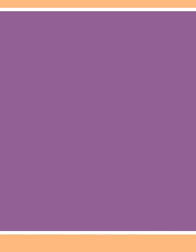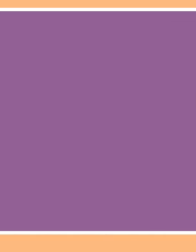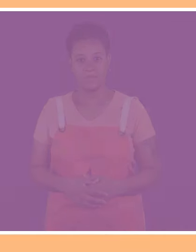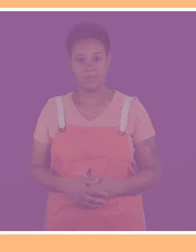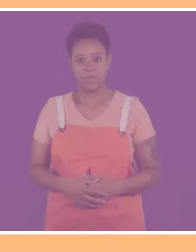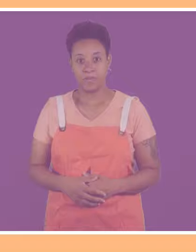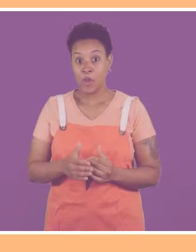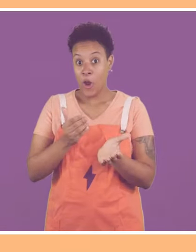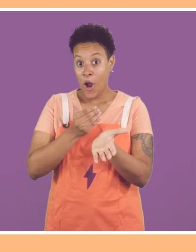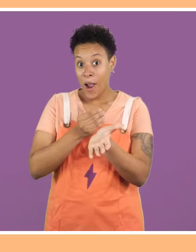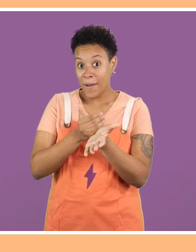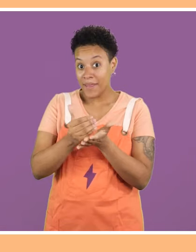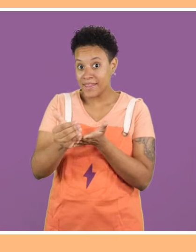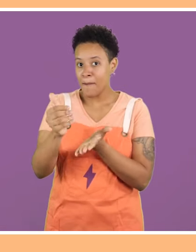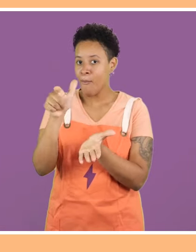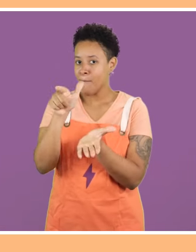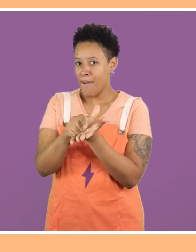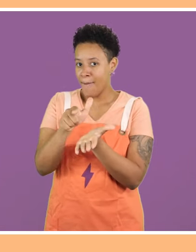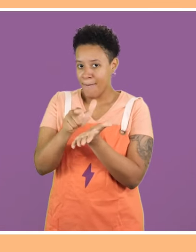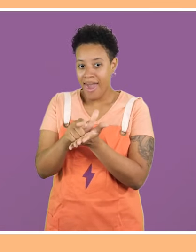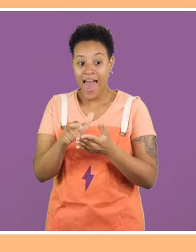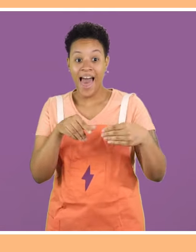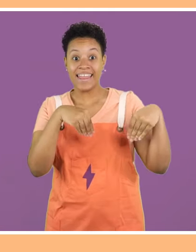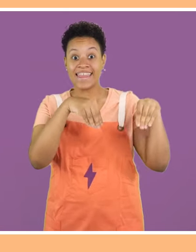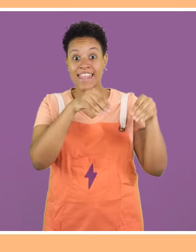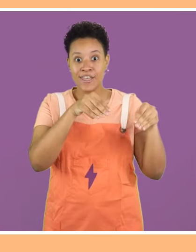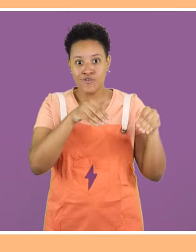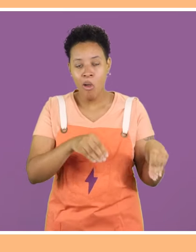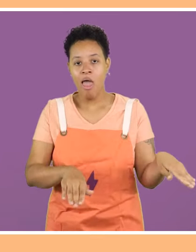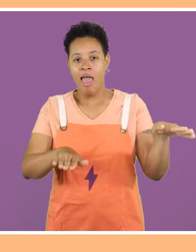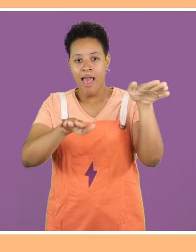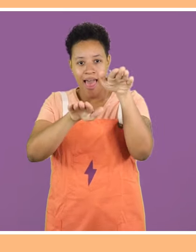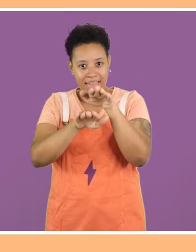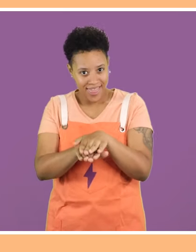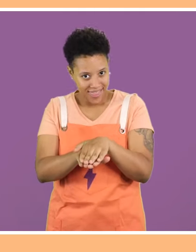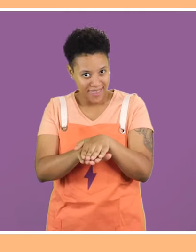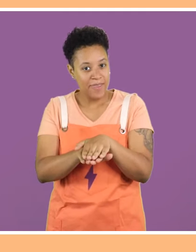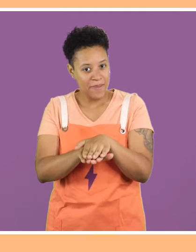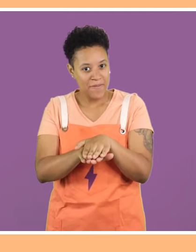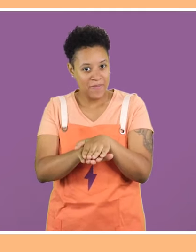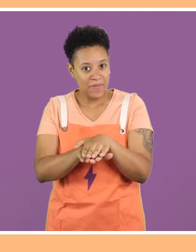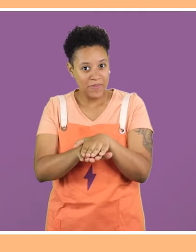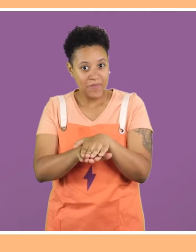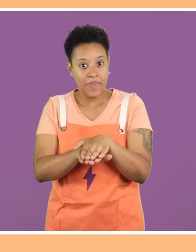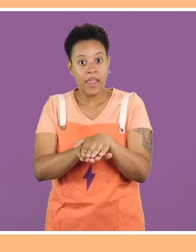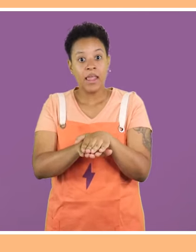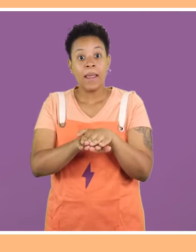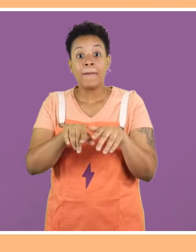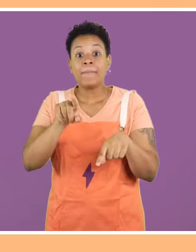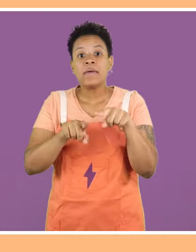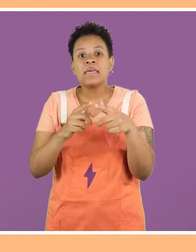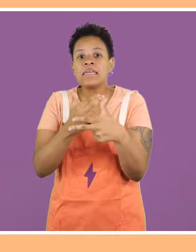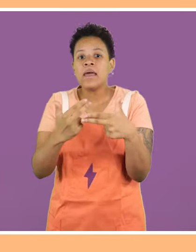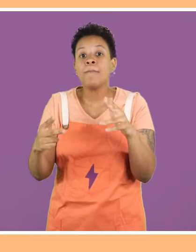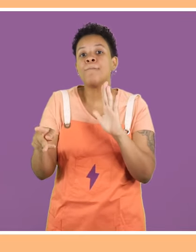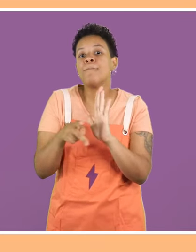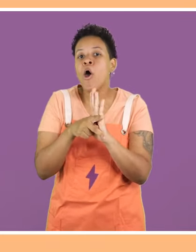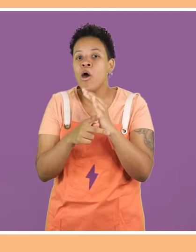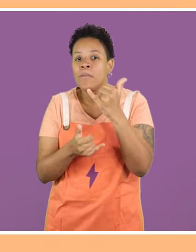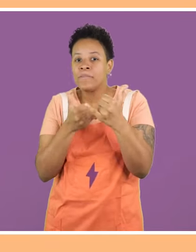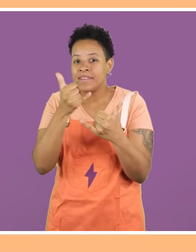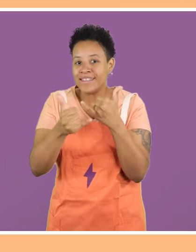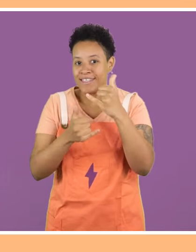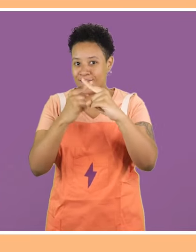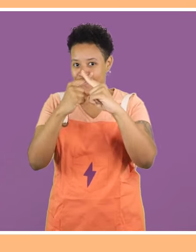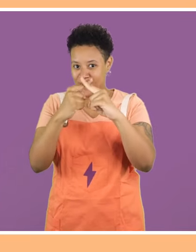Comece forrando os papéis com os tecidos, que já vão virar as peças do jogo. Olha, o tricoline não tem